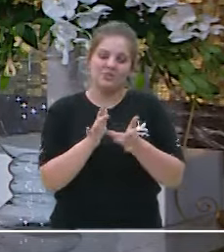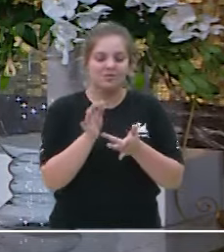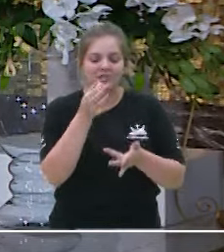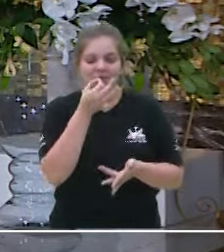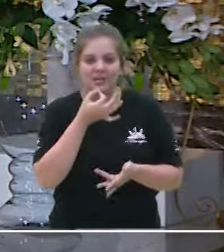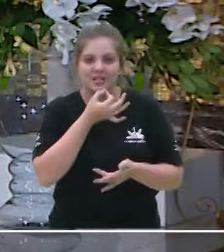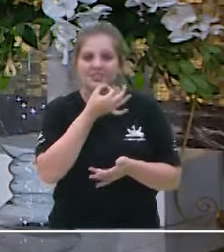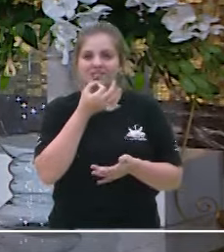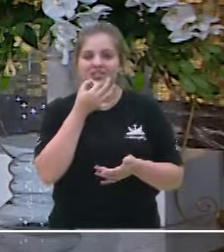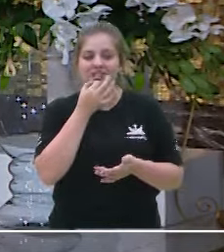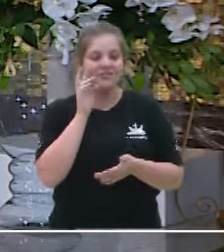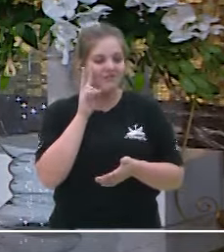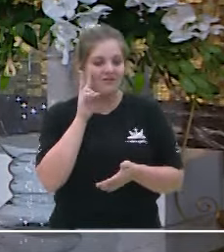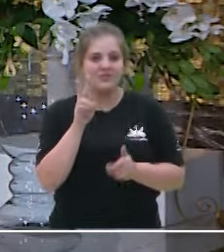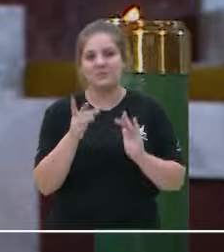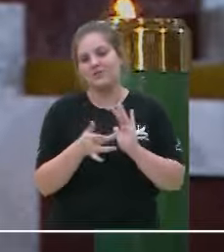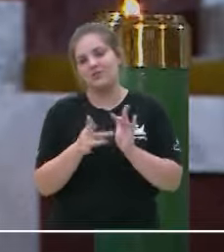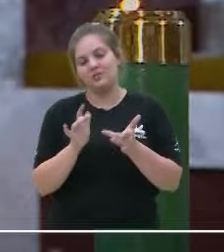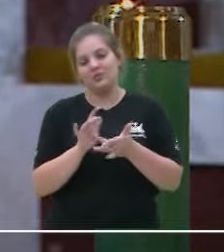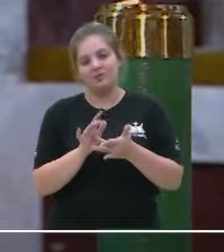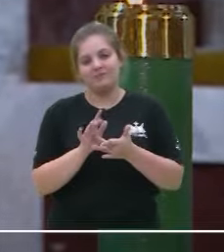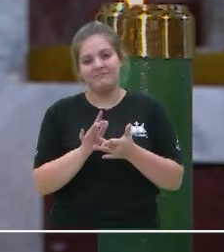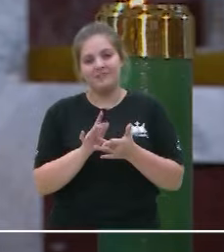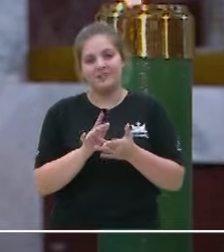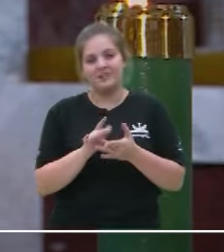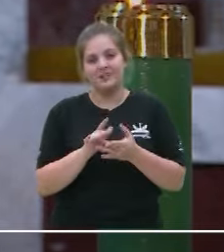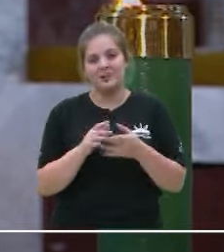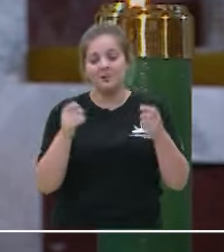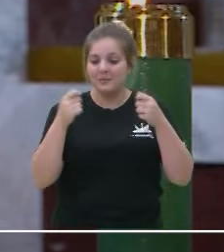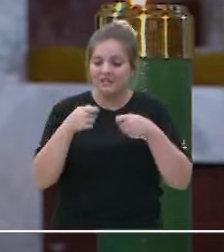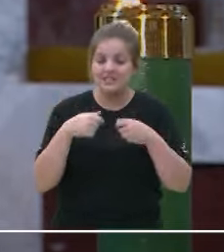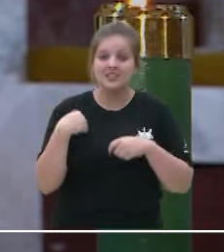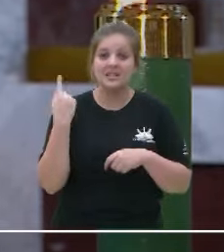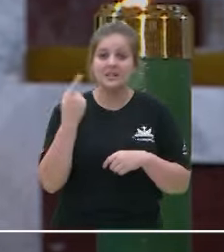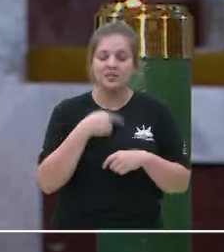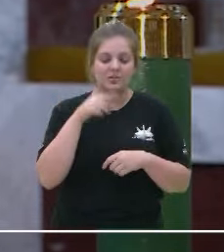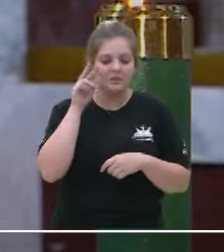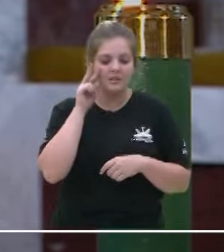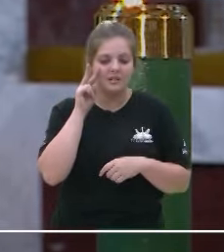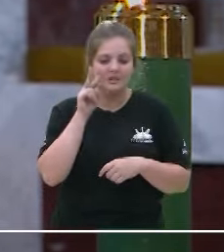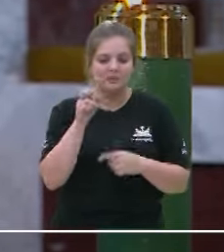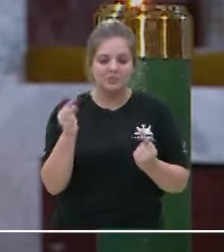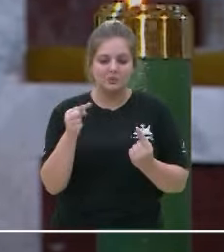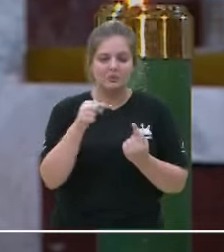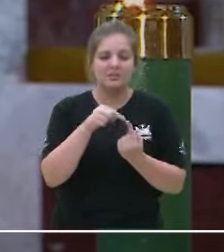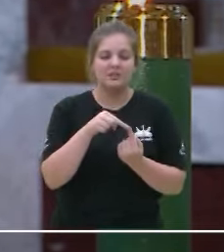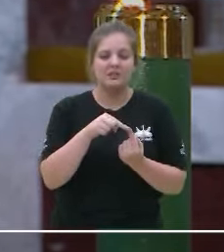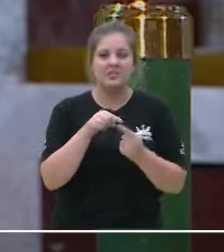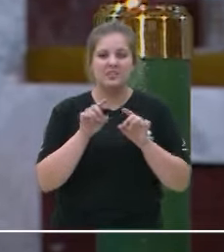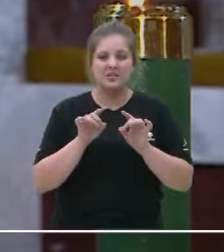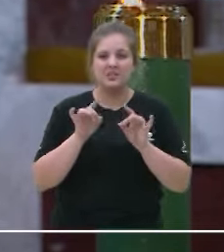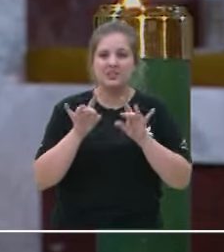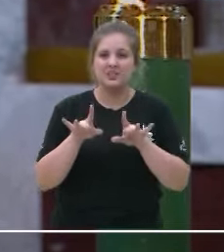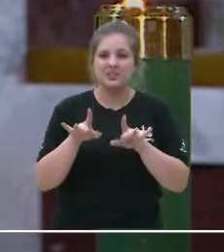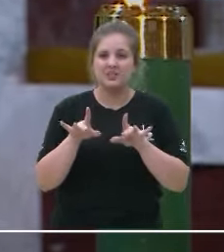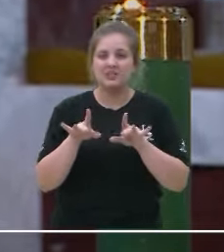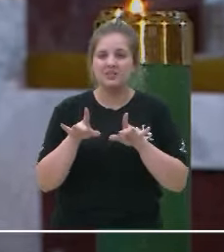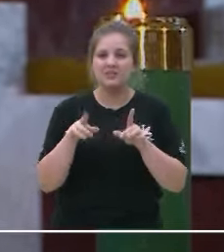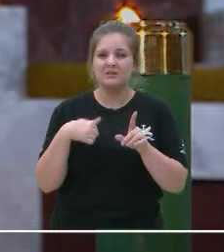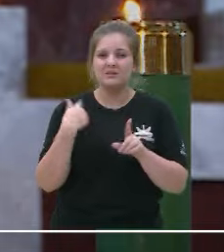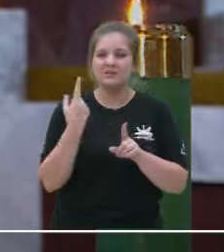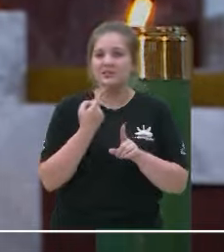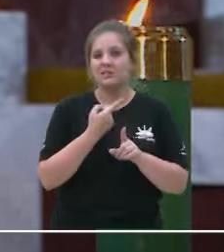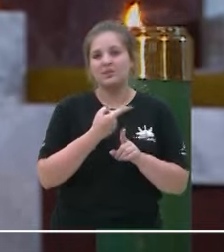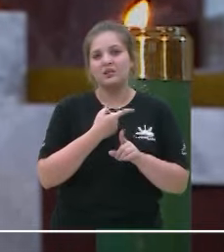consagração então cabe a nós olharmos para este contexto e também nos deixarmos levar